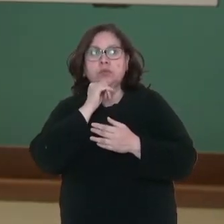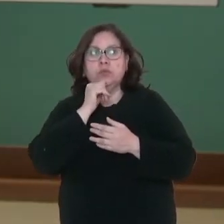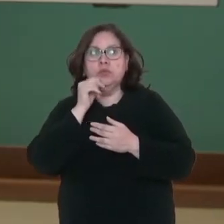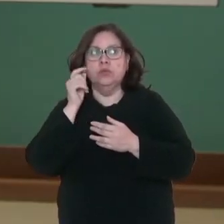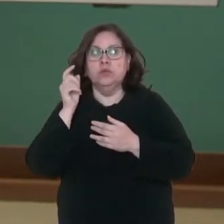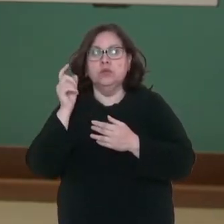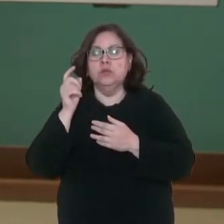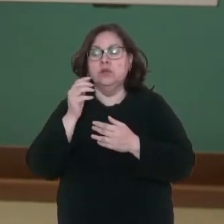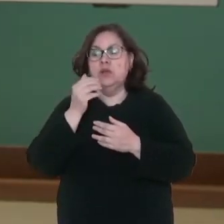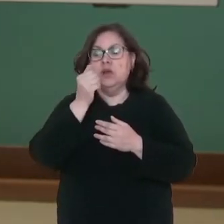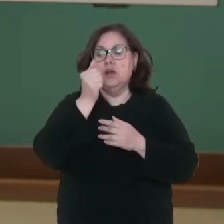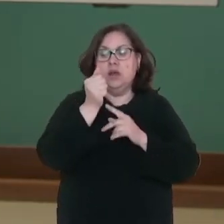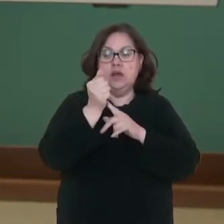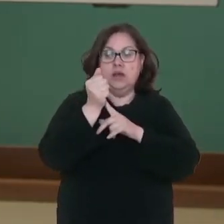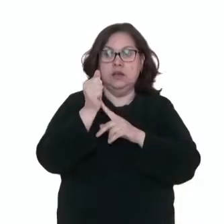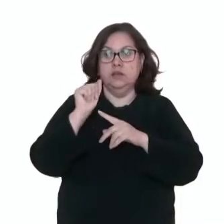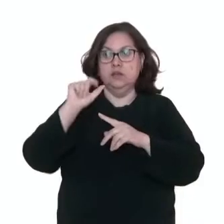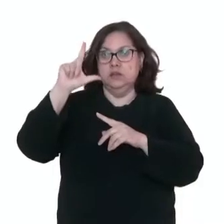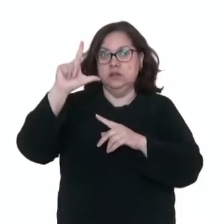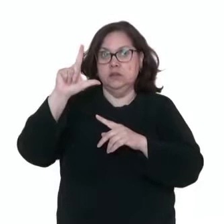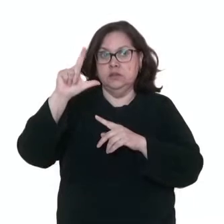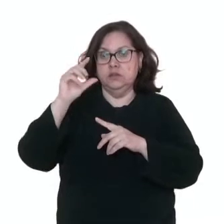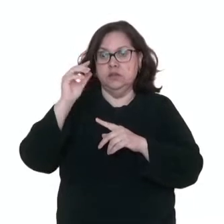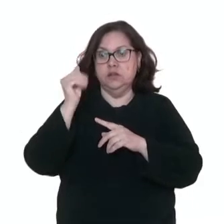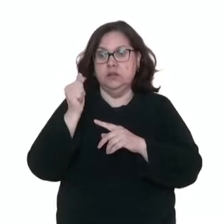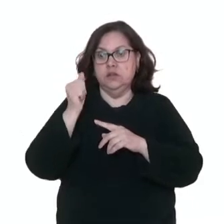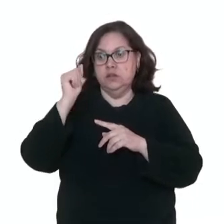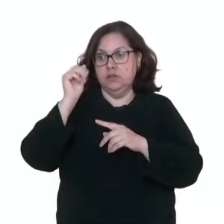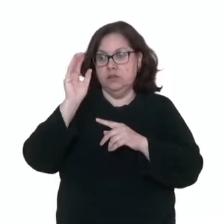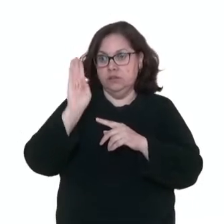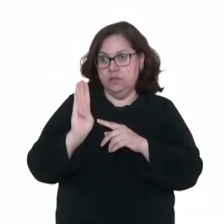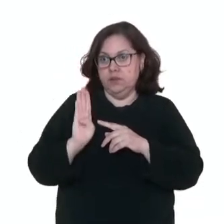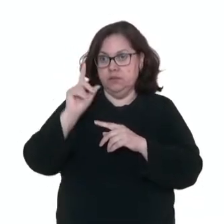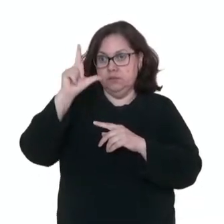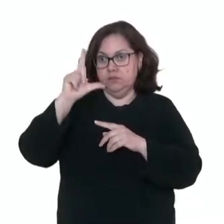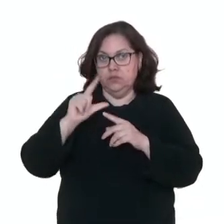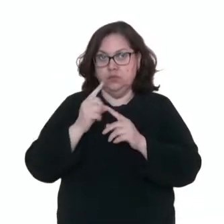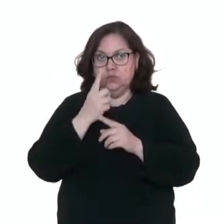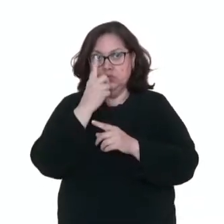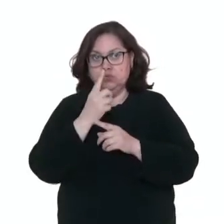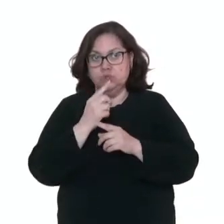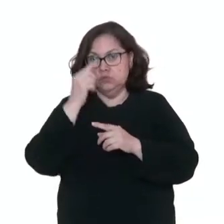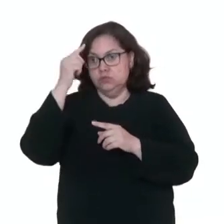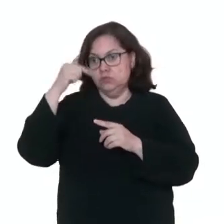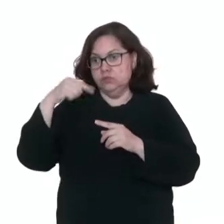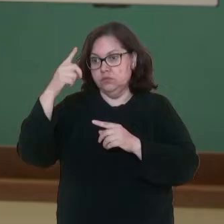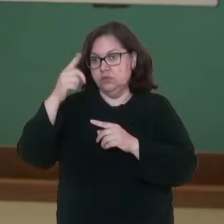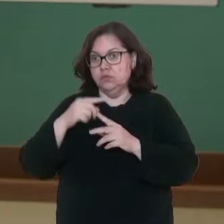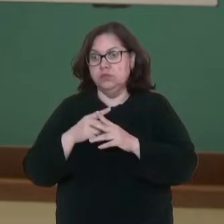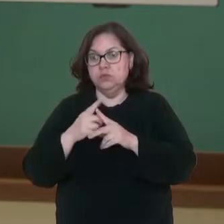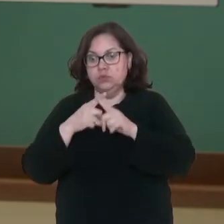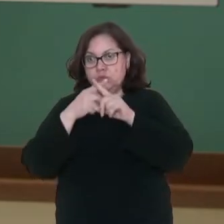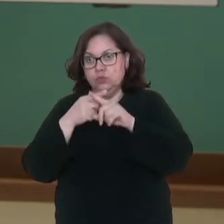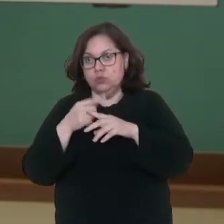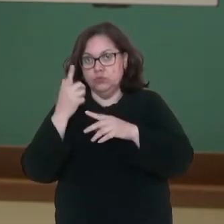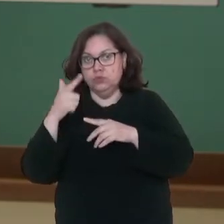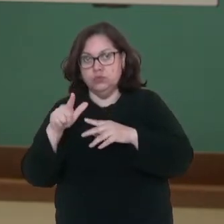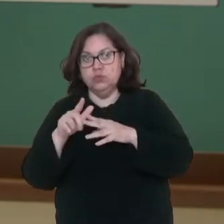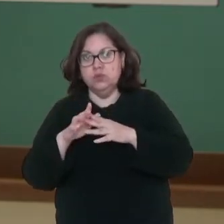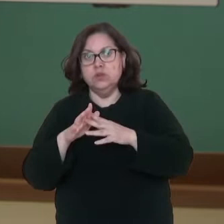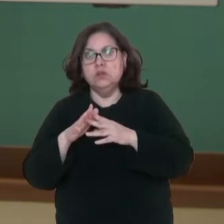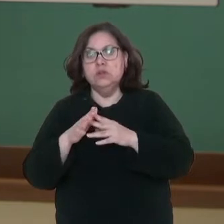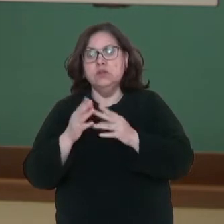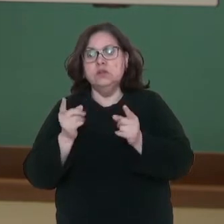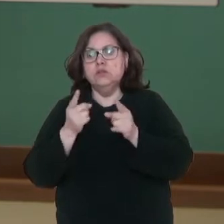ó, a configuração cis, em que os dominantes estão num cromossomo e os recessivos estão em outro, e